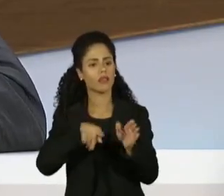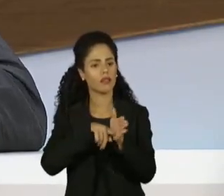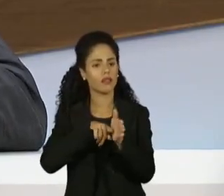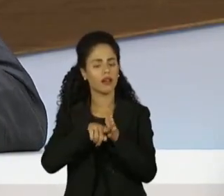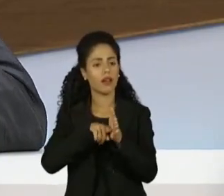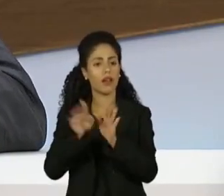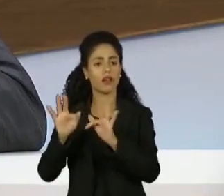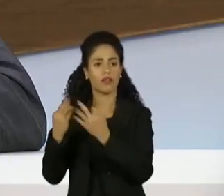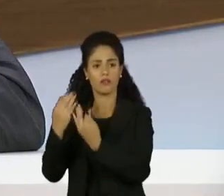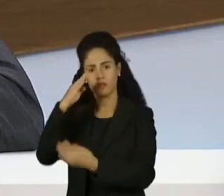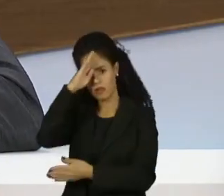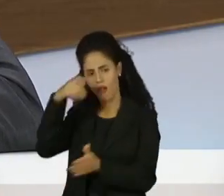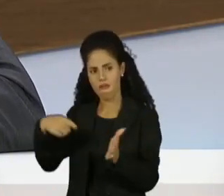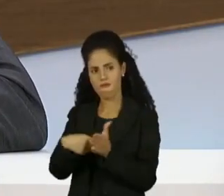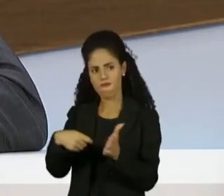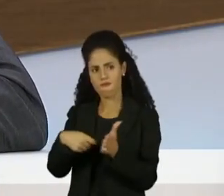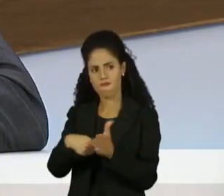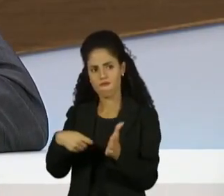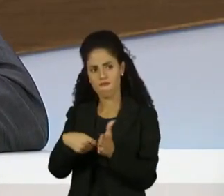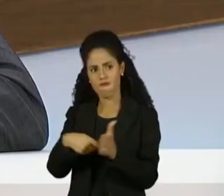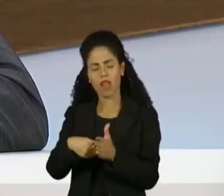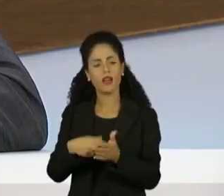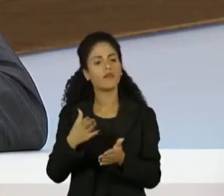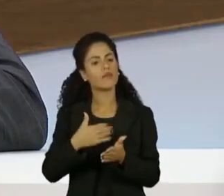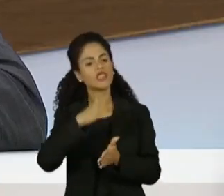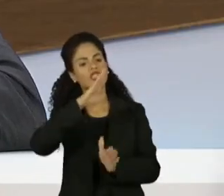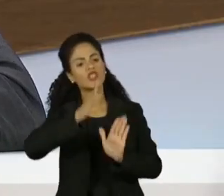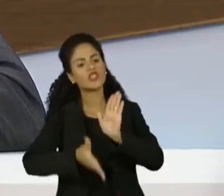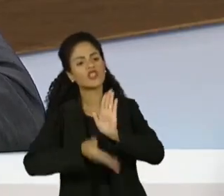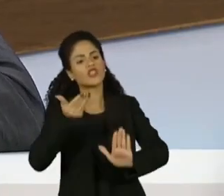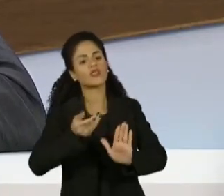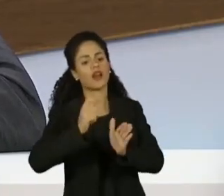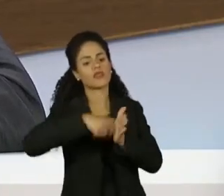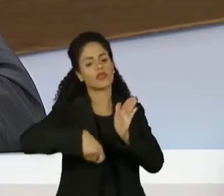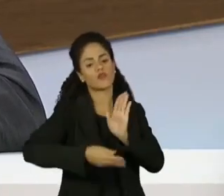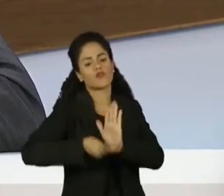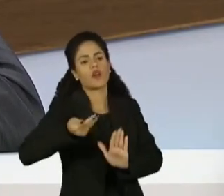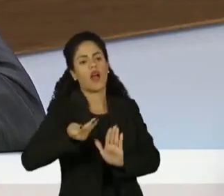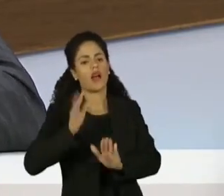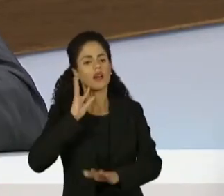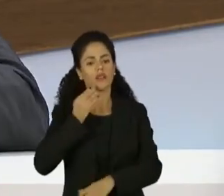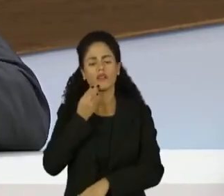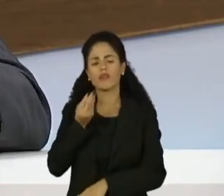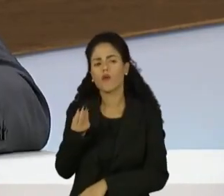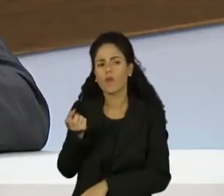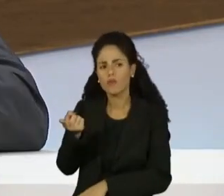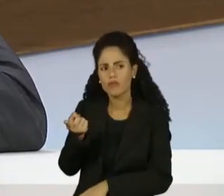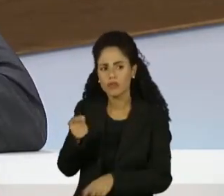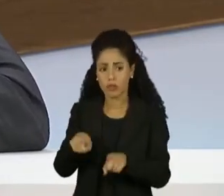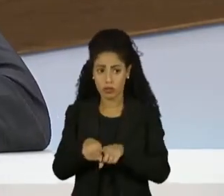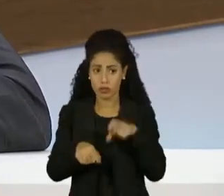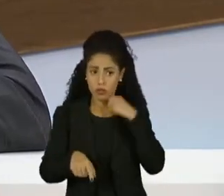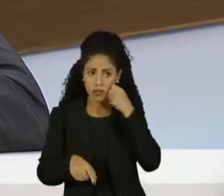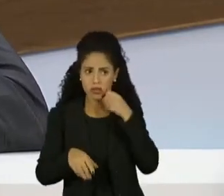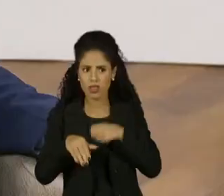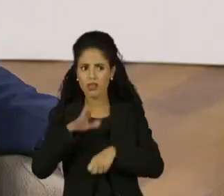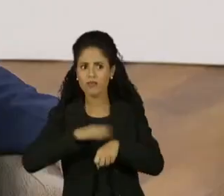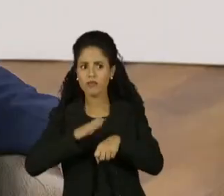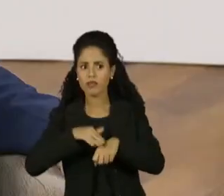família Bolsonaro acabou pressionando os senadores a retirarem a assinatura, isso investigaria o Dias Toffoli. Quer dizer, o Senado não pode fazer mais do que